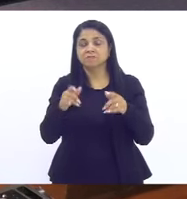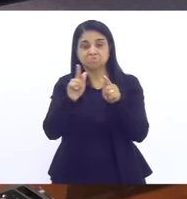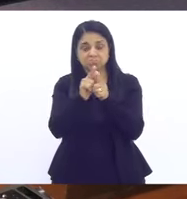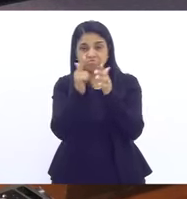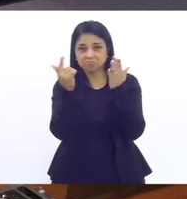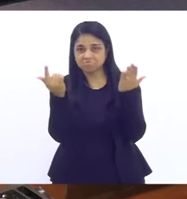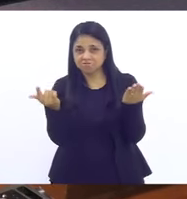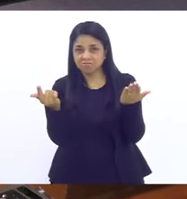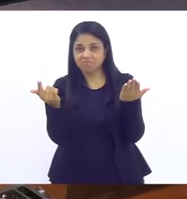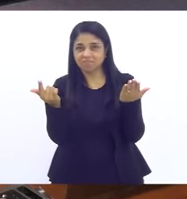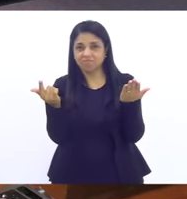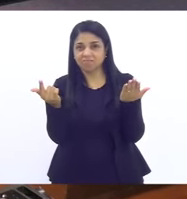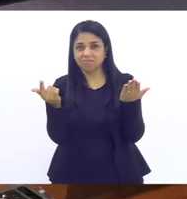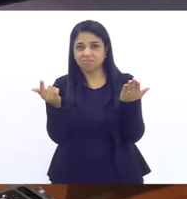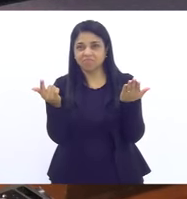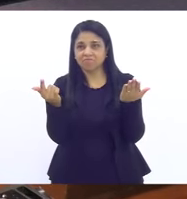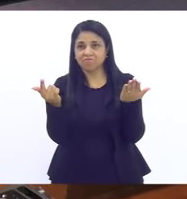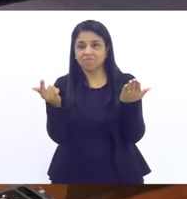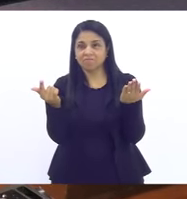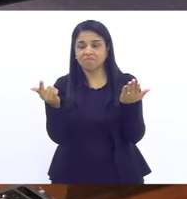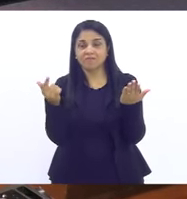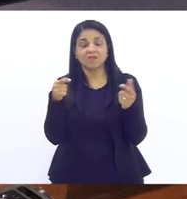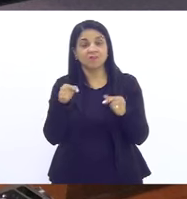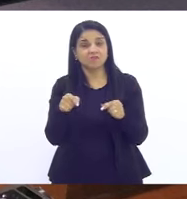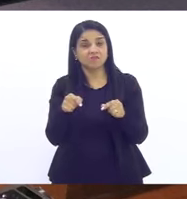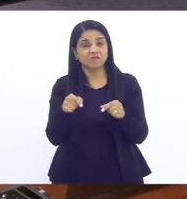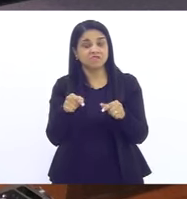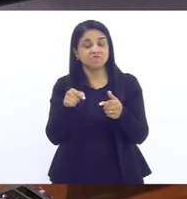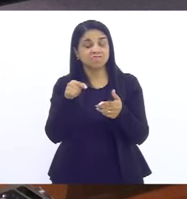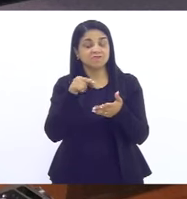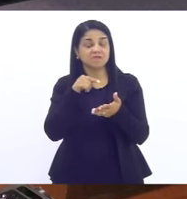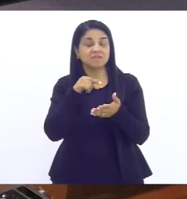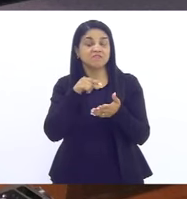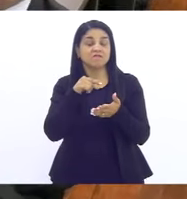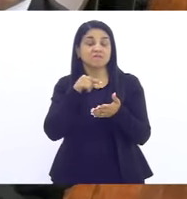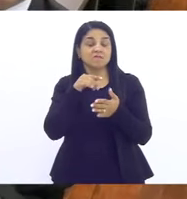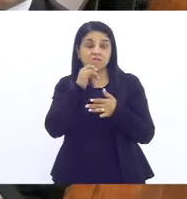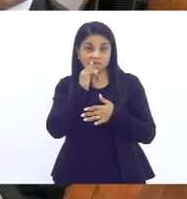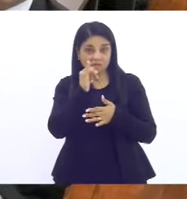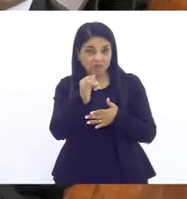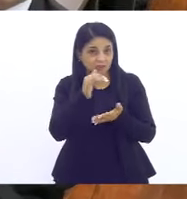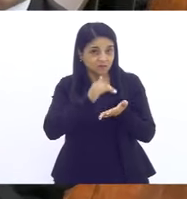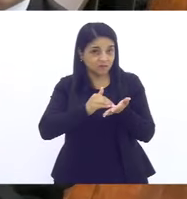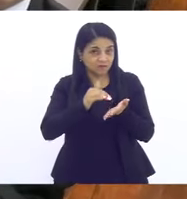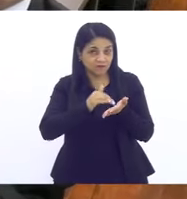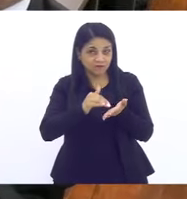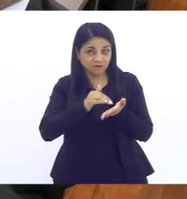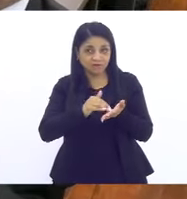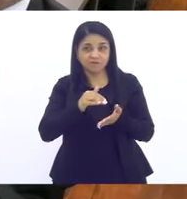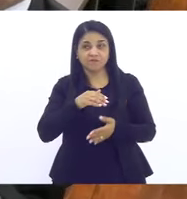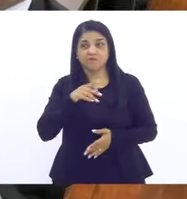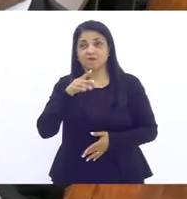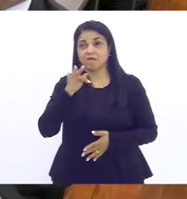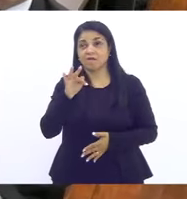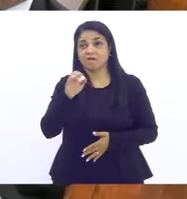jornais. Nós estamos falando aqui, secretário Felipe Peixoto, de 66 prefeitos que se reuniram, meu